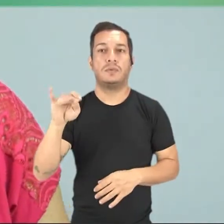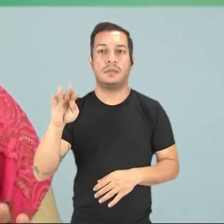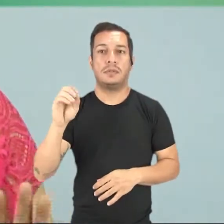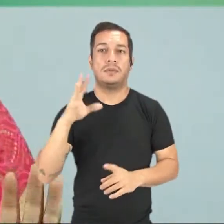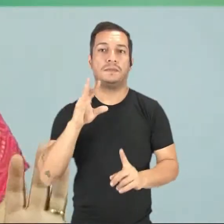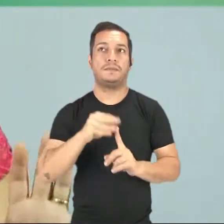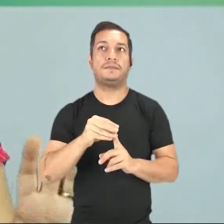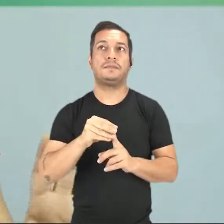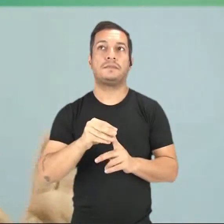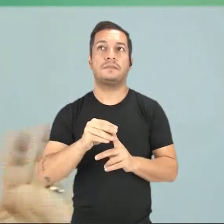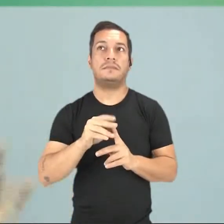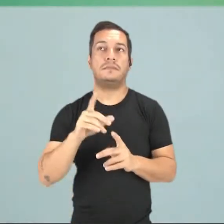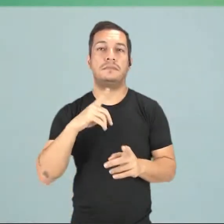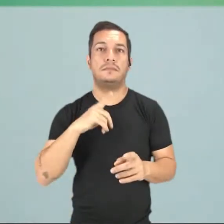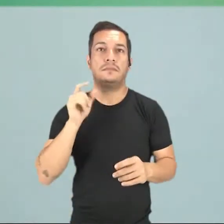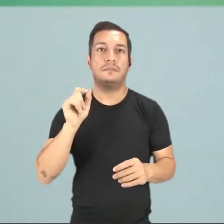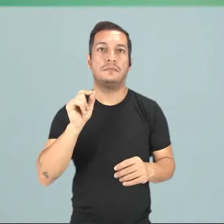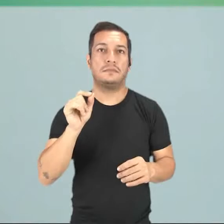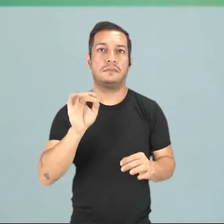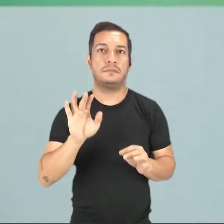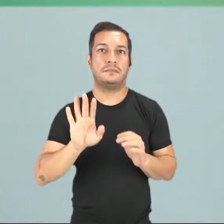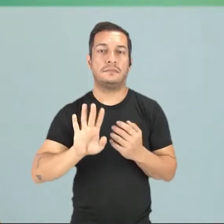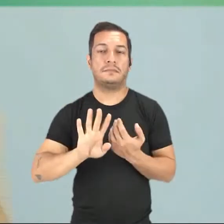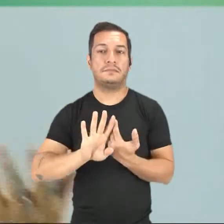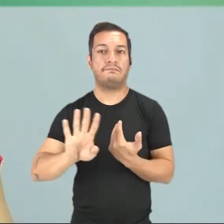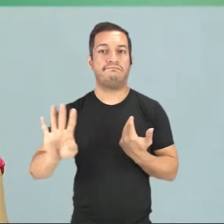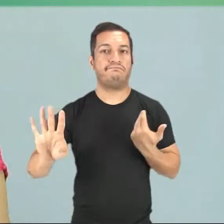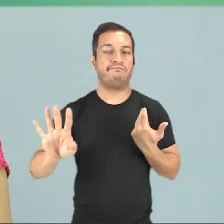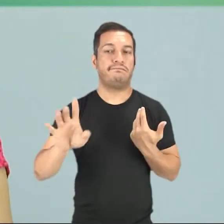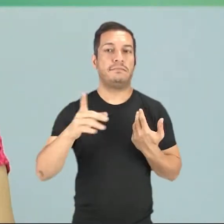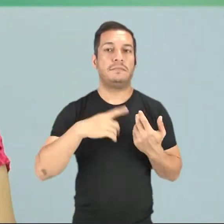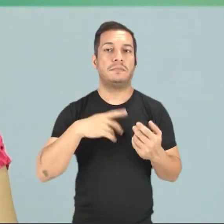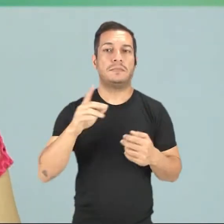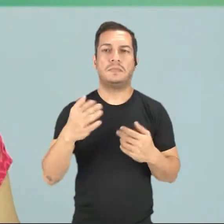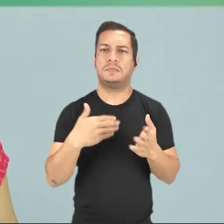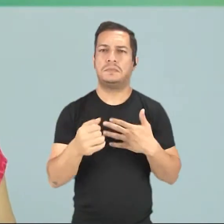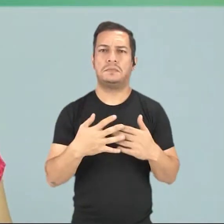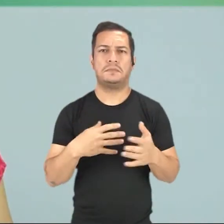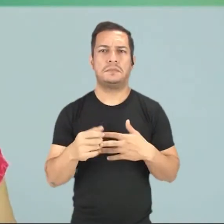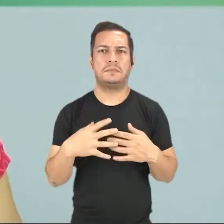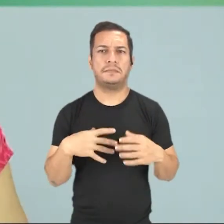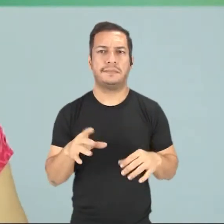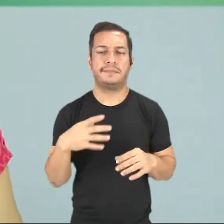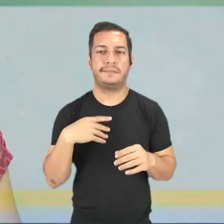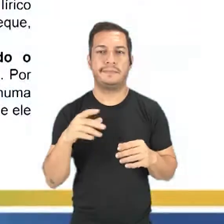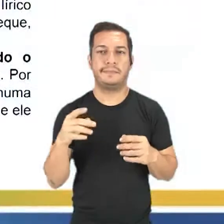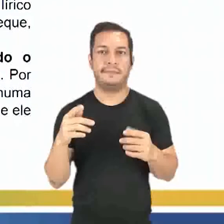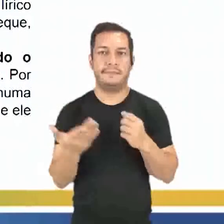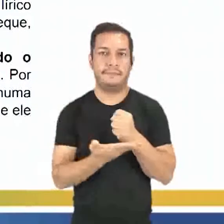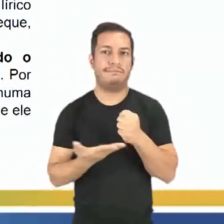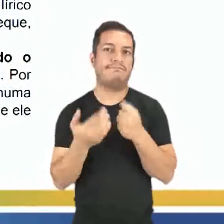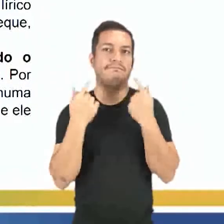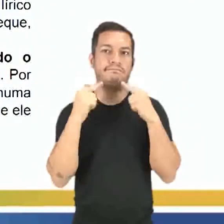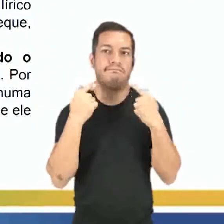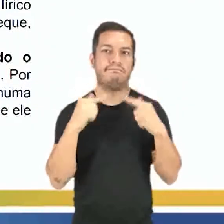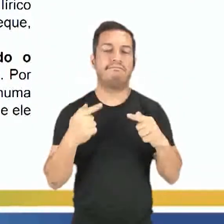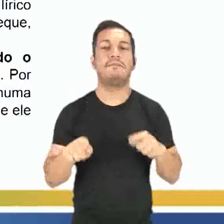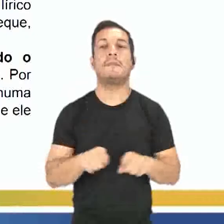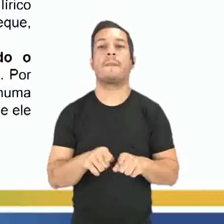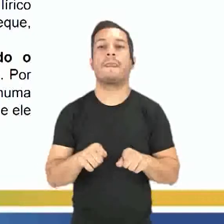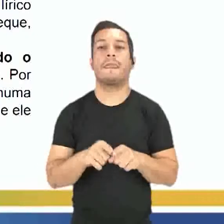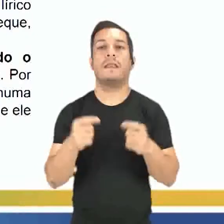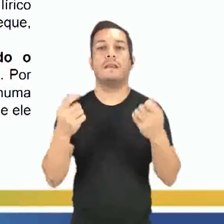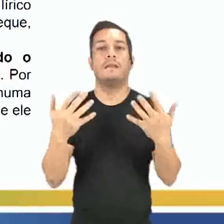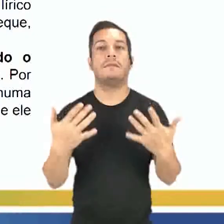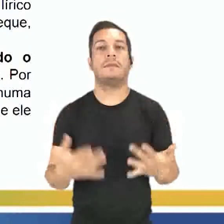objetiva, afastando-se o eu lírico de qualquer apego crítico, e sim, simplesmente trabalhar o